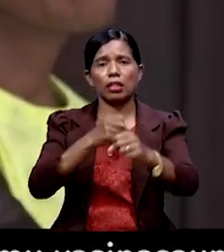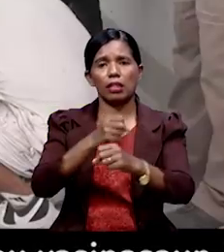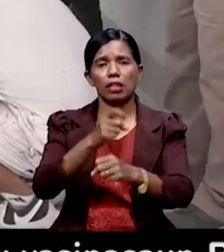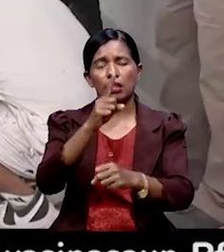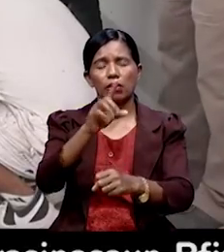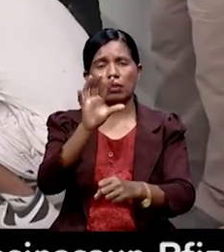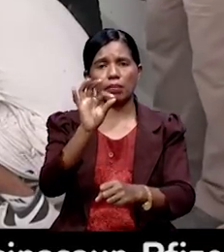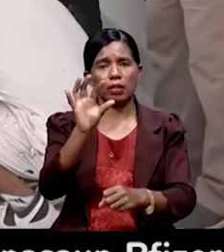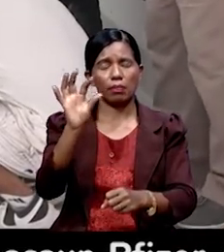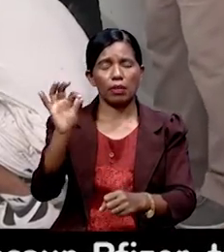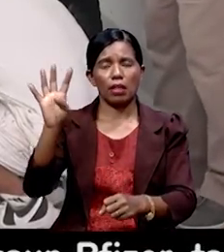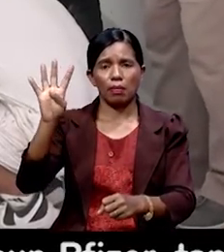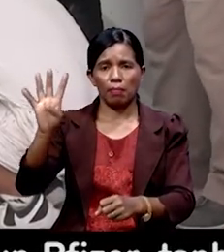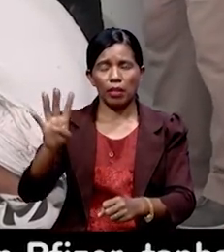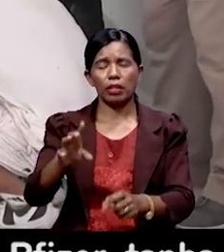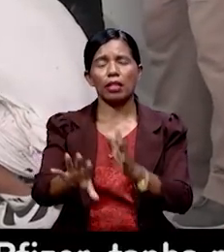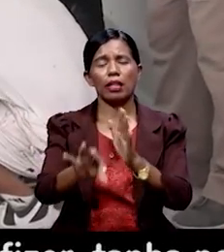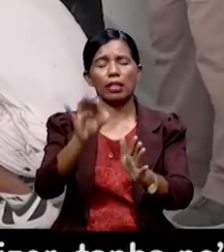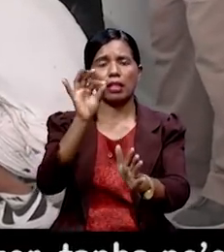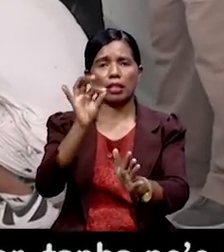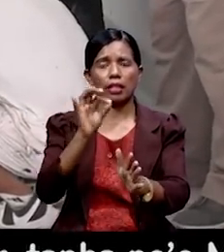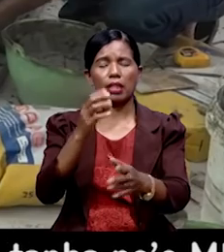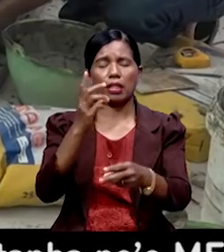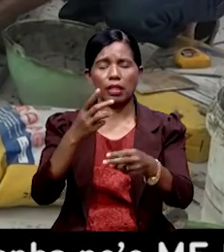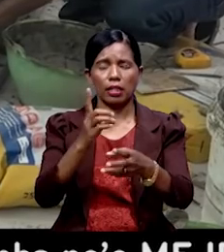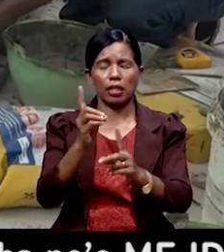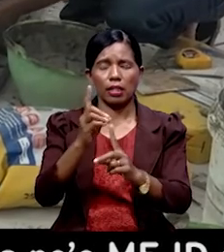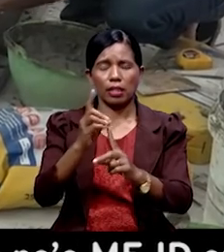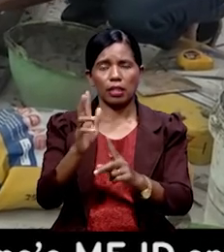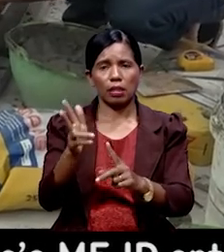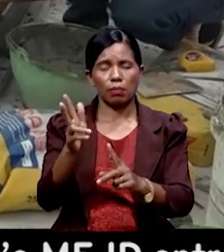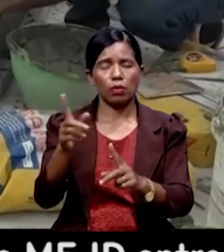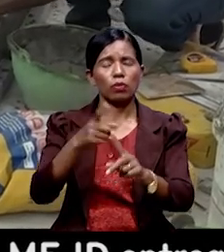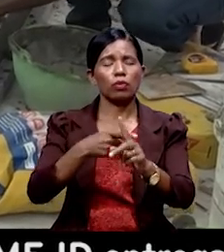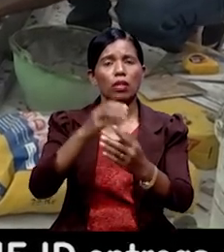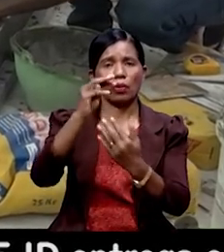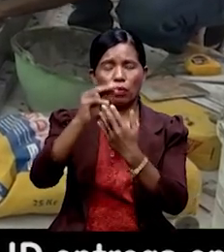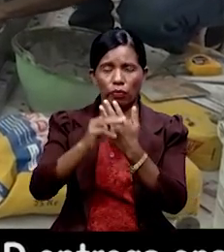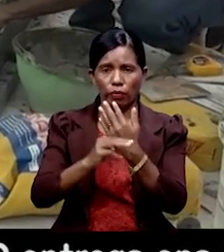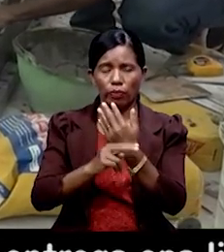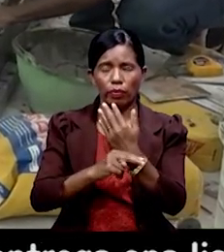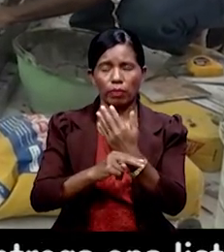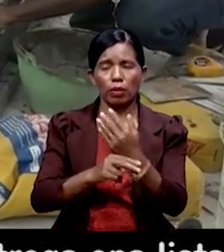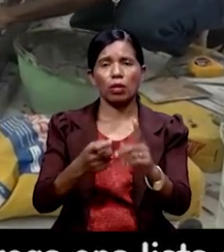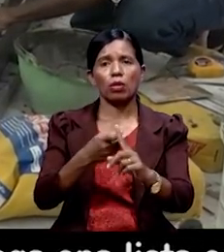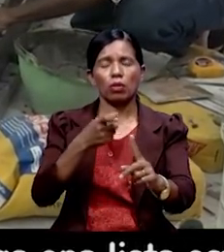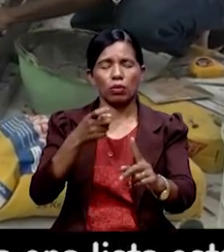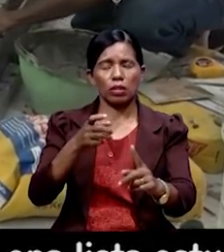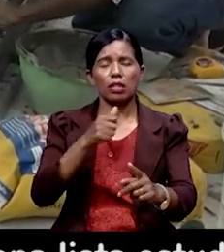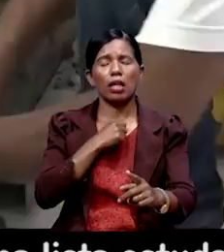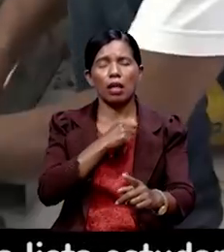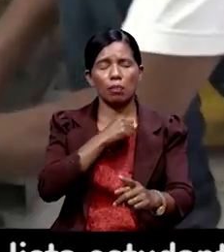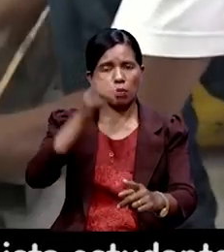nu resenghat, hafoin hetan nomeasaun iha loronton lulu fulan November tinang riwida tu sia-sia nu resinen husi Saung John Paul II,